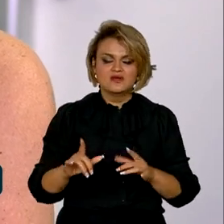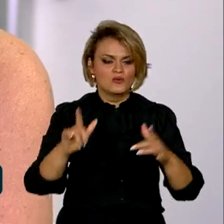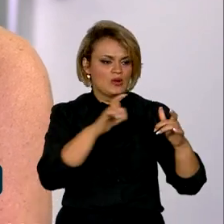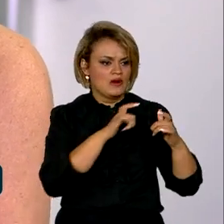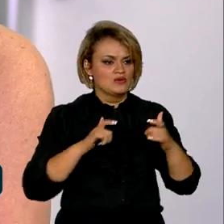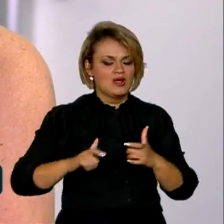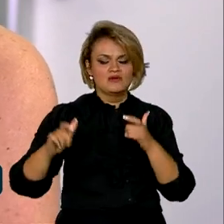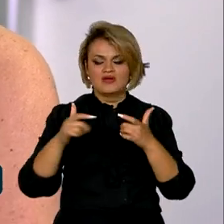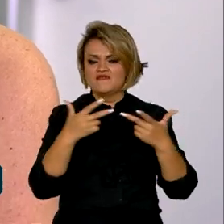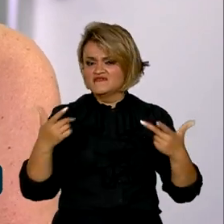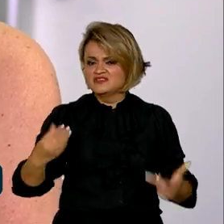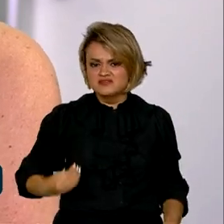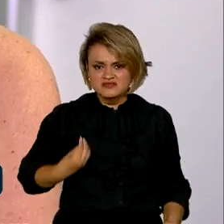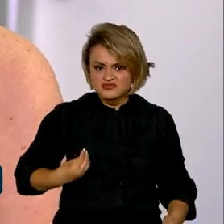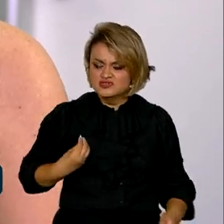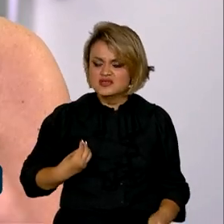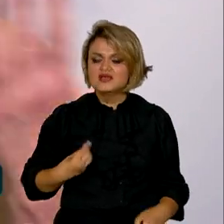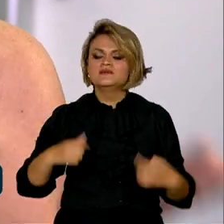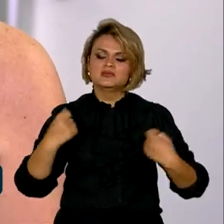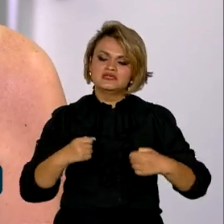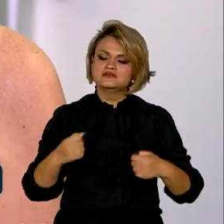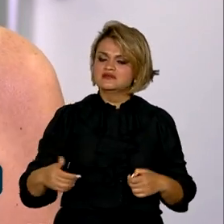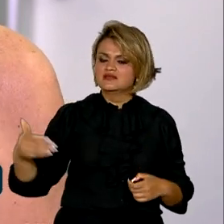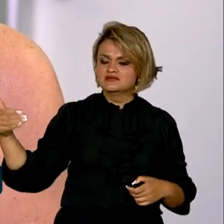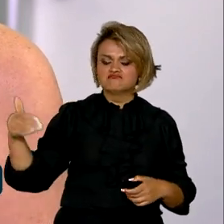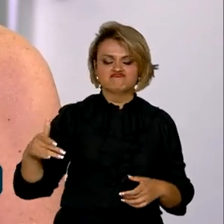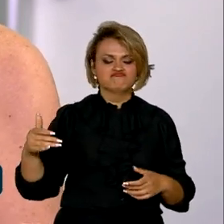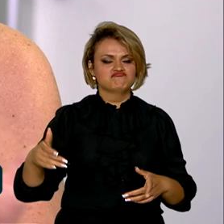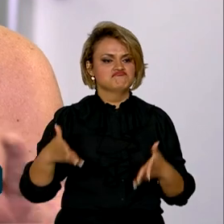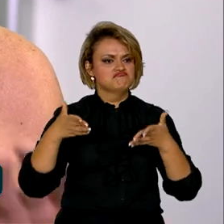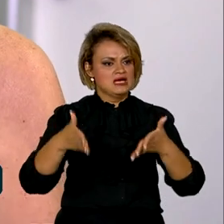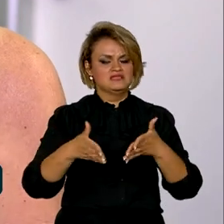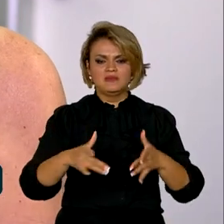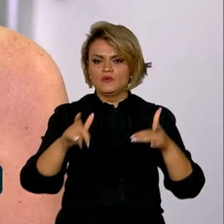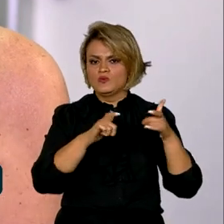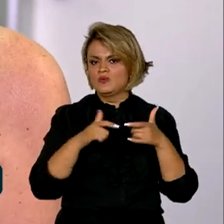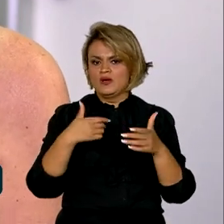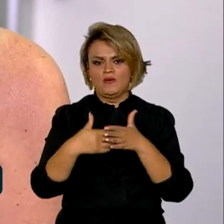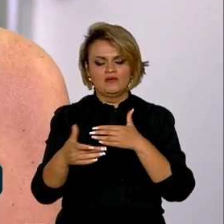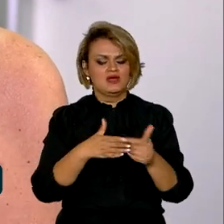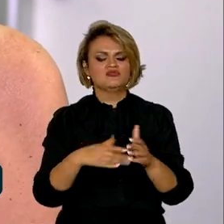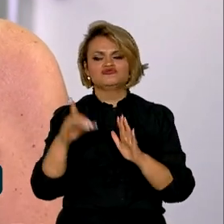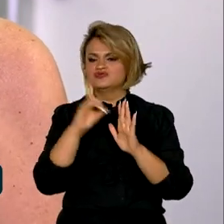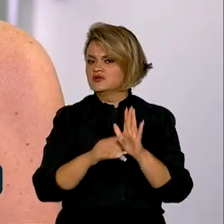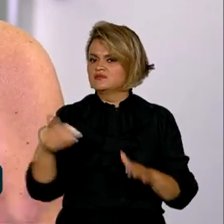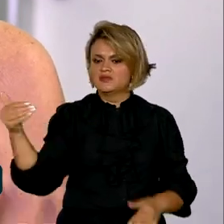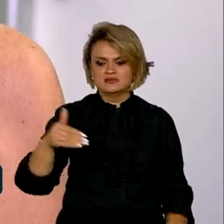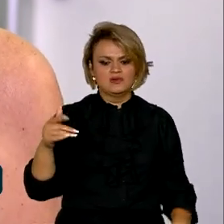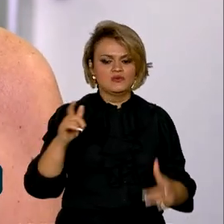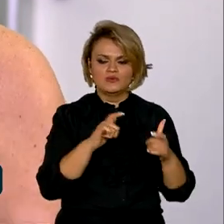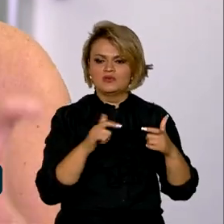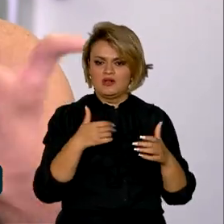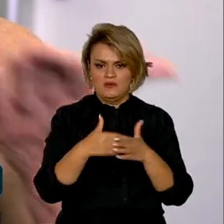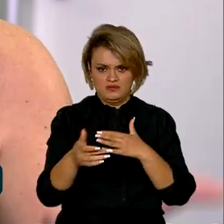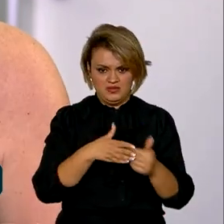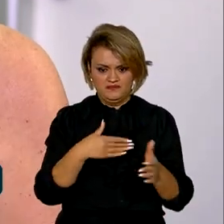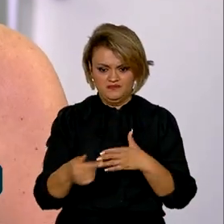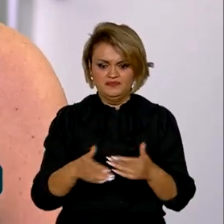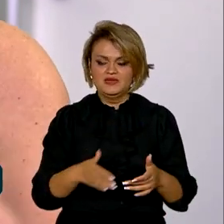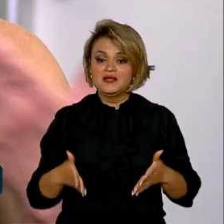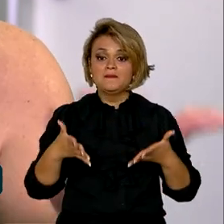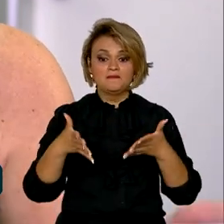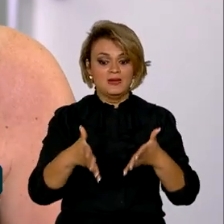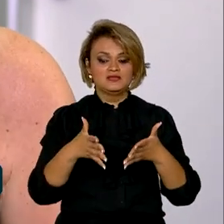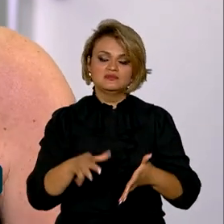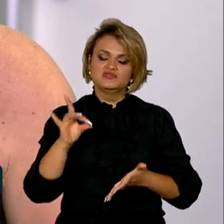os territórios e precisam estar presentes em todo lugar, né? Ter o direito a estar em todo lugar. E participar